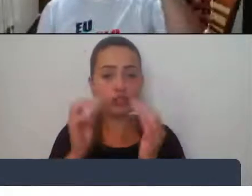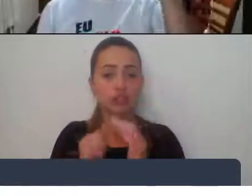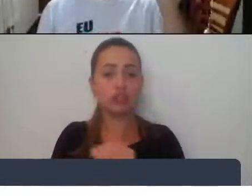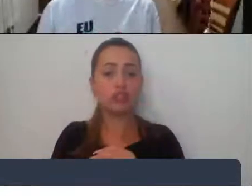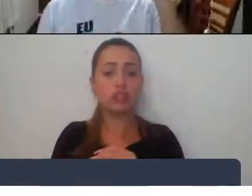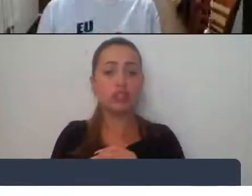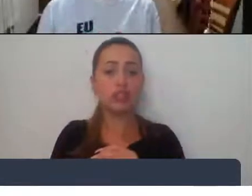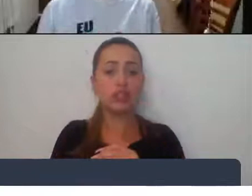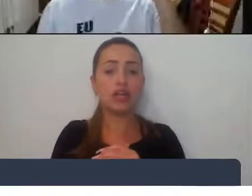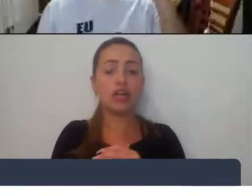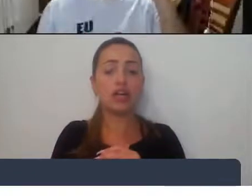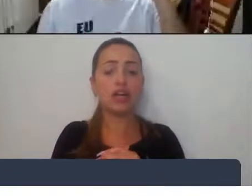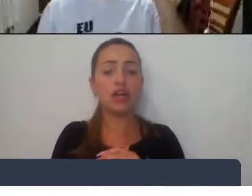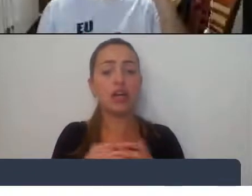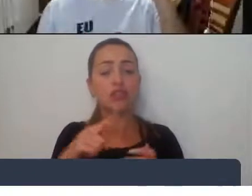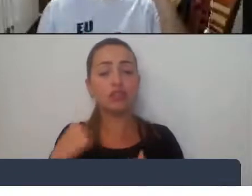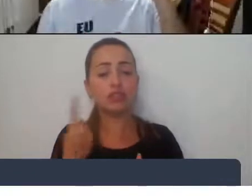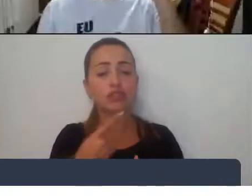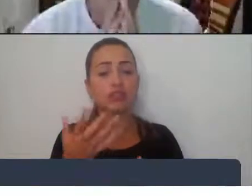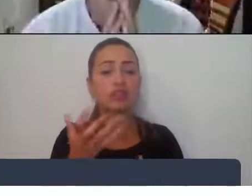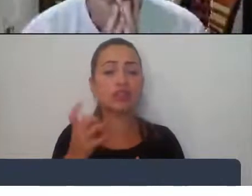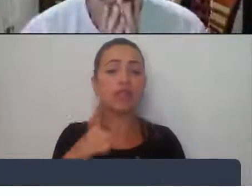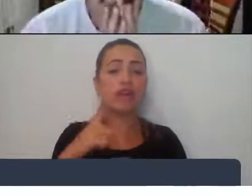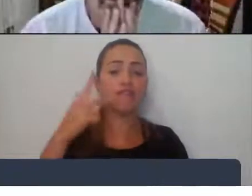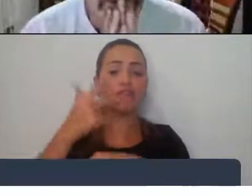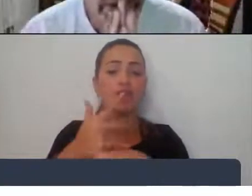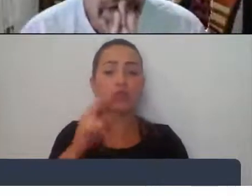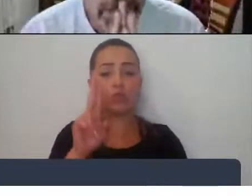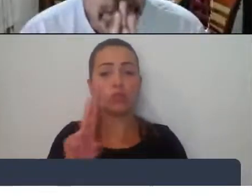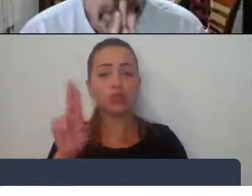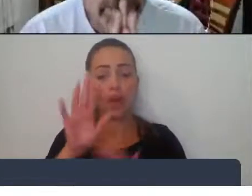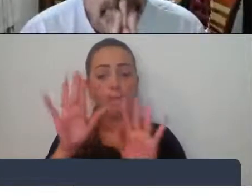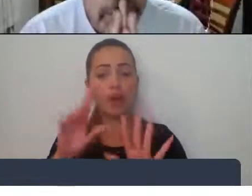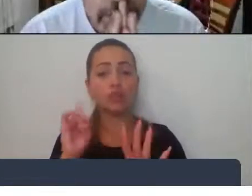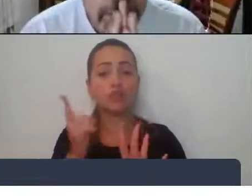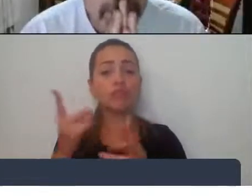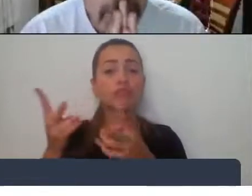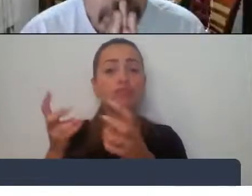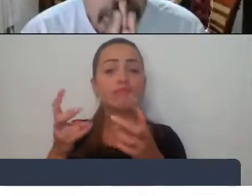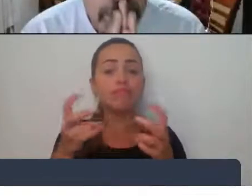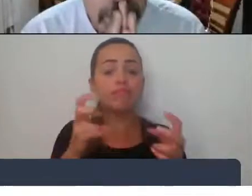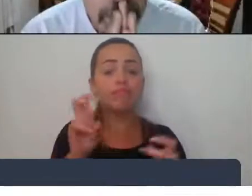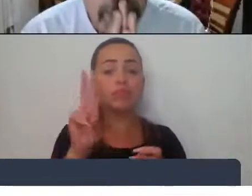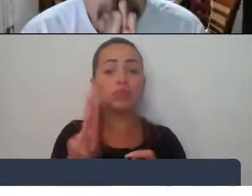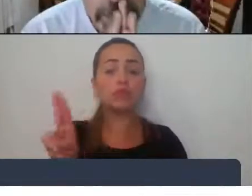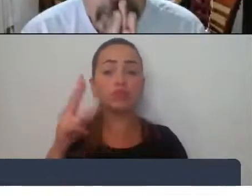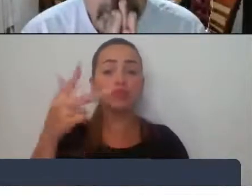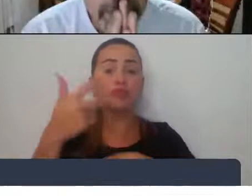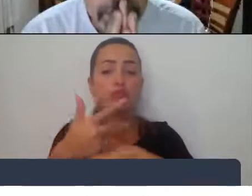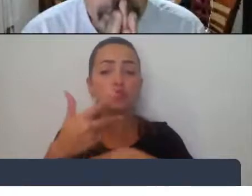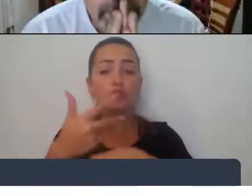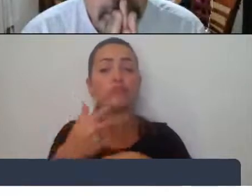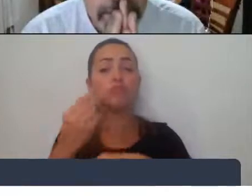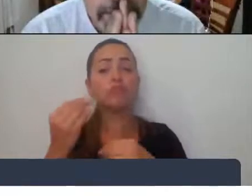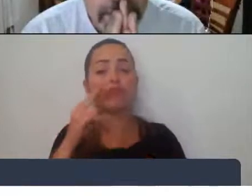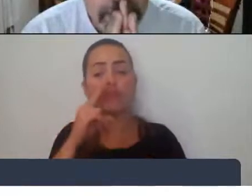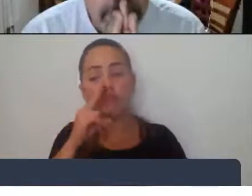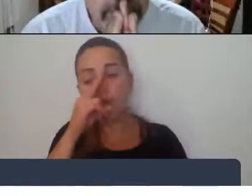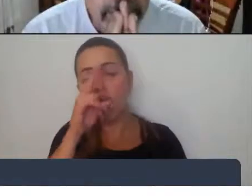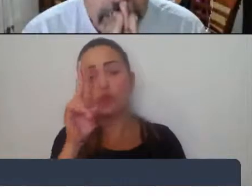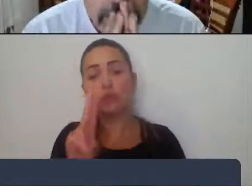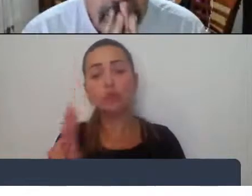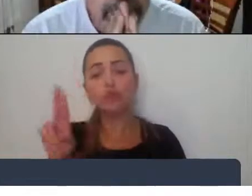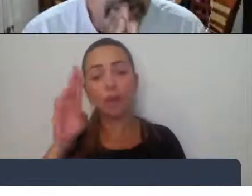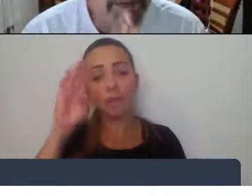não é exatamente o uso de vídeo, mas nós temos percebido o uso de vídeo como um recurso muito poderoso